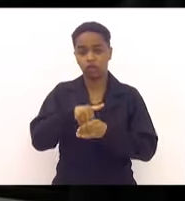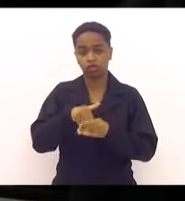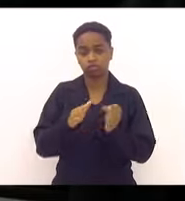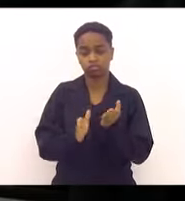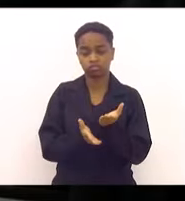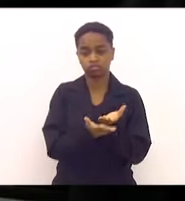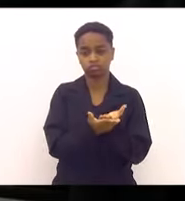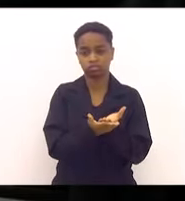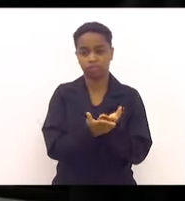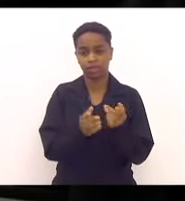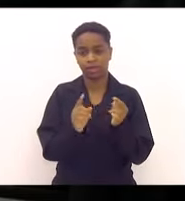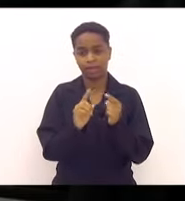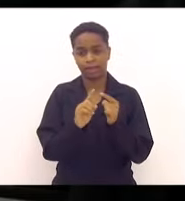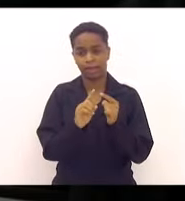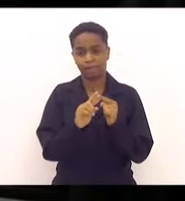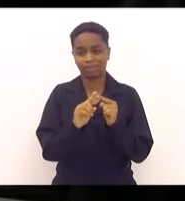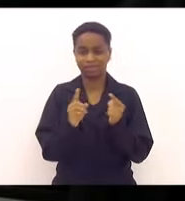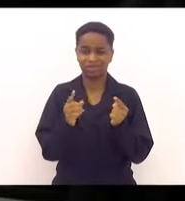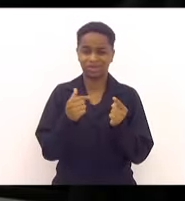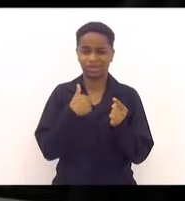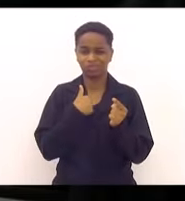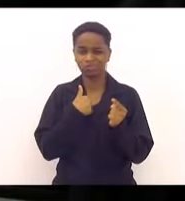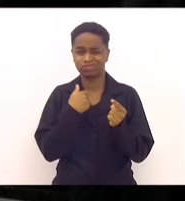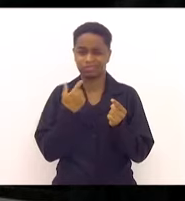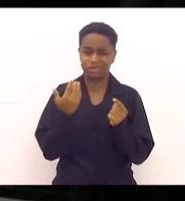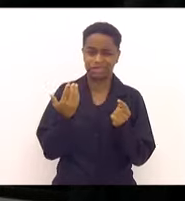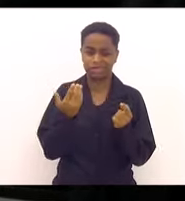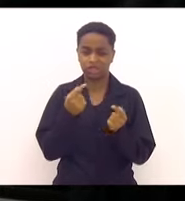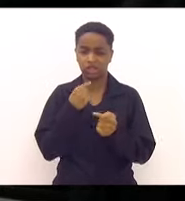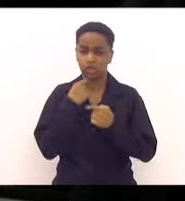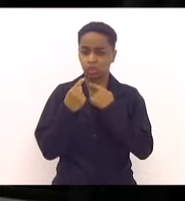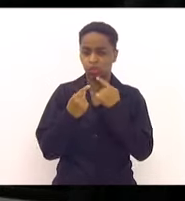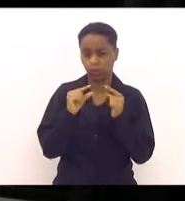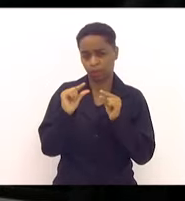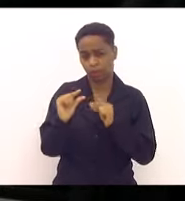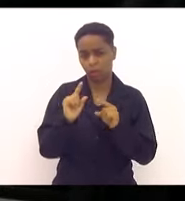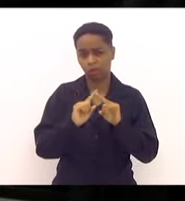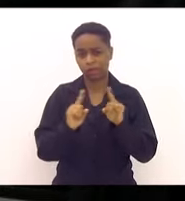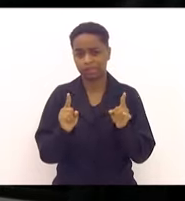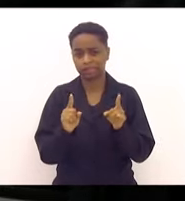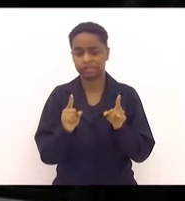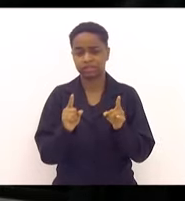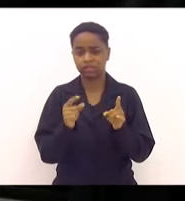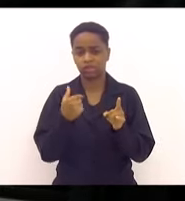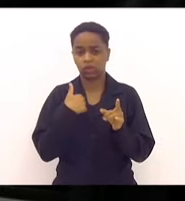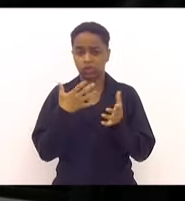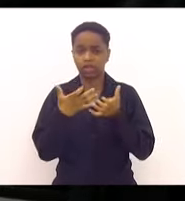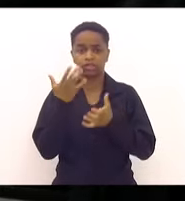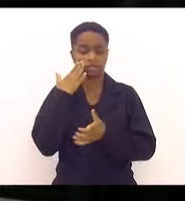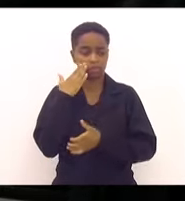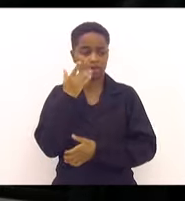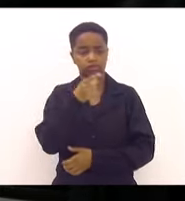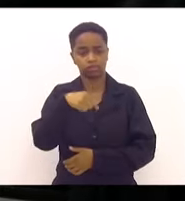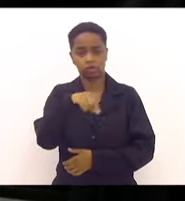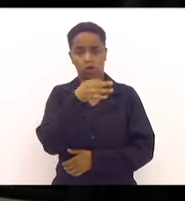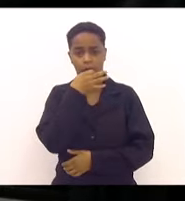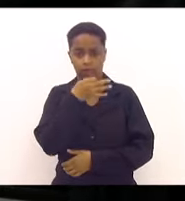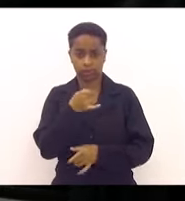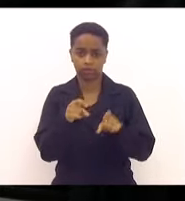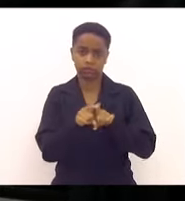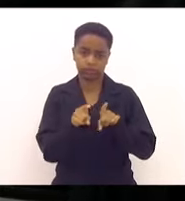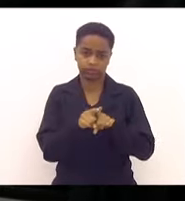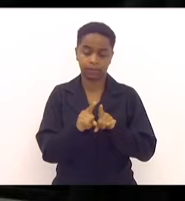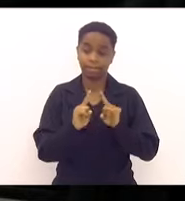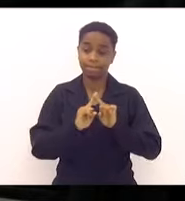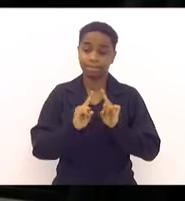mas, quer dizer, ainda estou um pouquinho em dúvida, mas estou fazendo juízo de valor ouvindo os colegas também, como costumo fazê-lo,